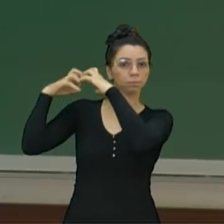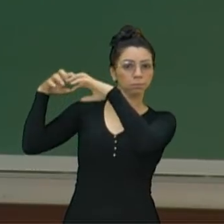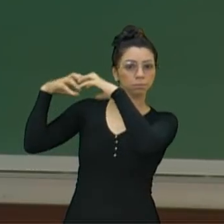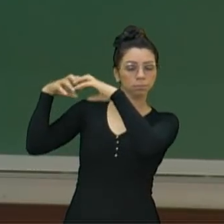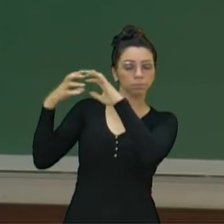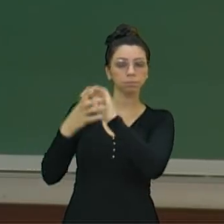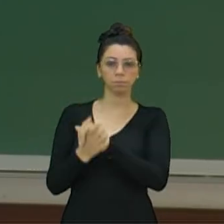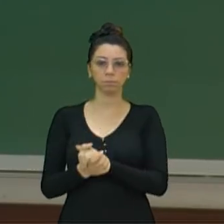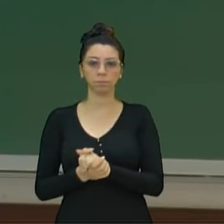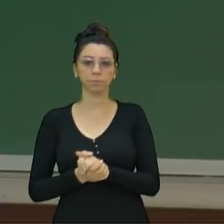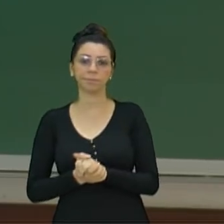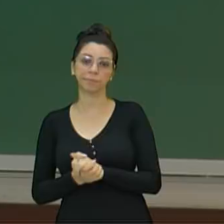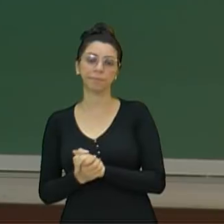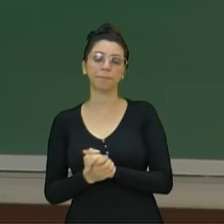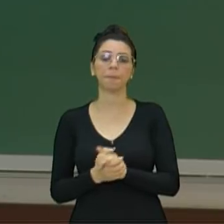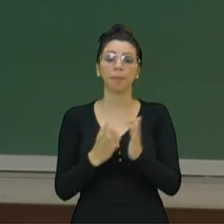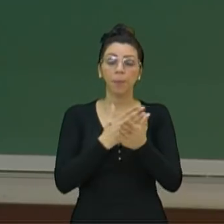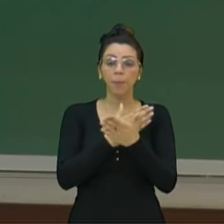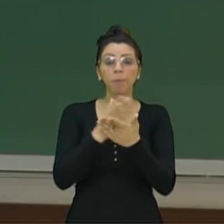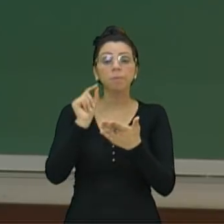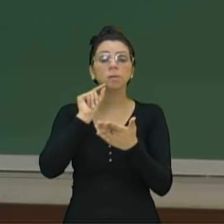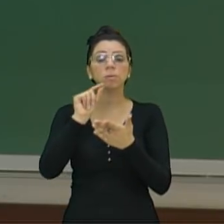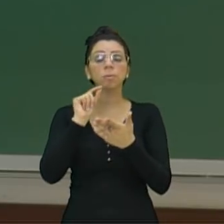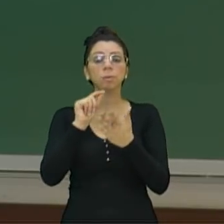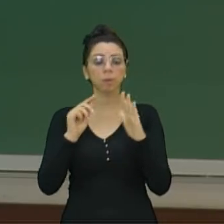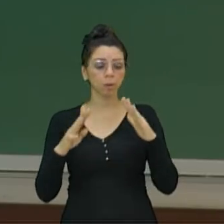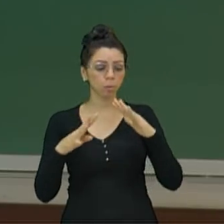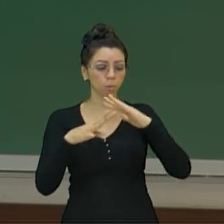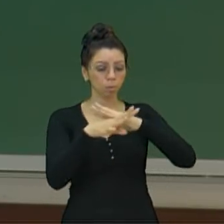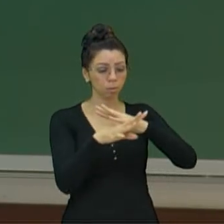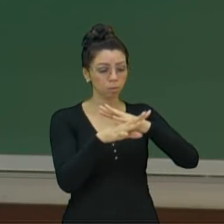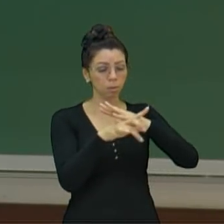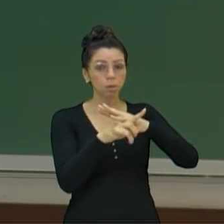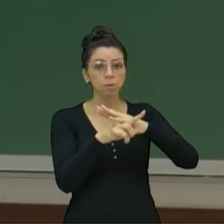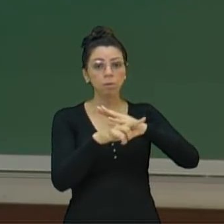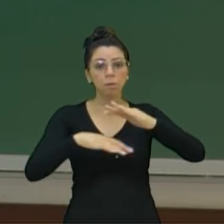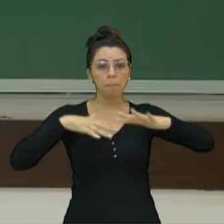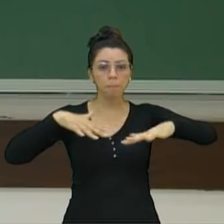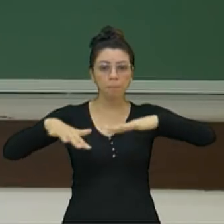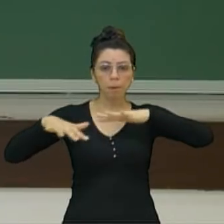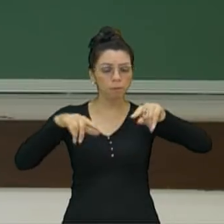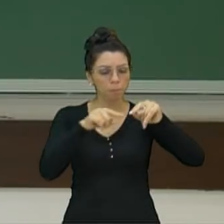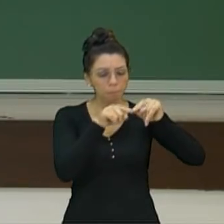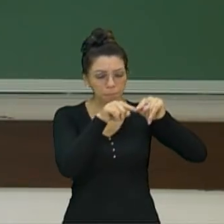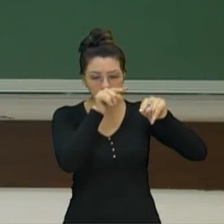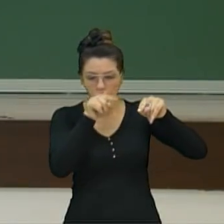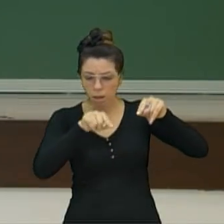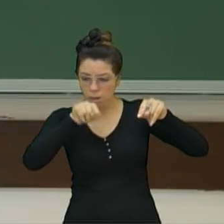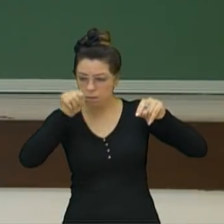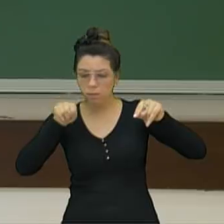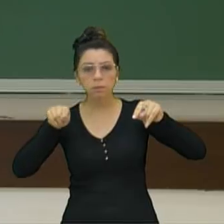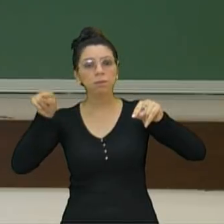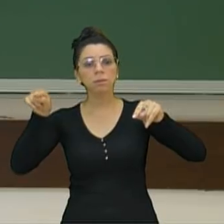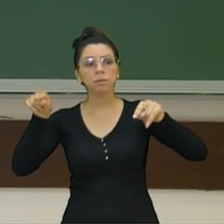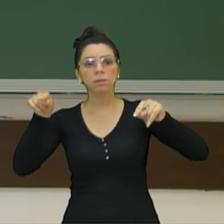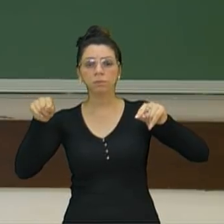um neurônio e você via naquela animação aquela movimentação, aquele feixe luminoso, no neurônio